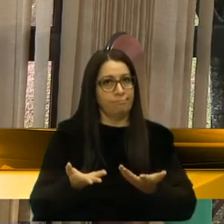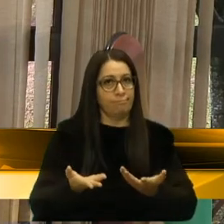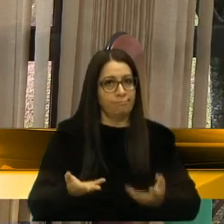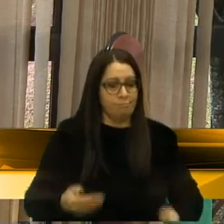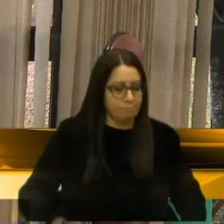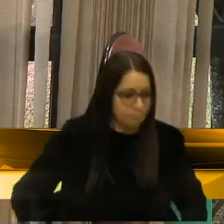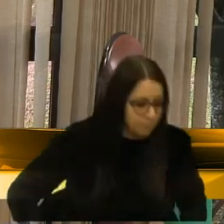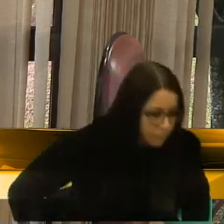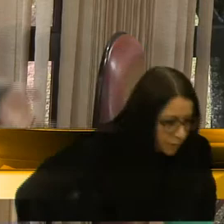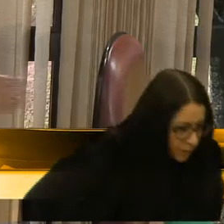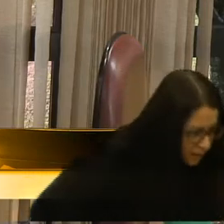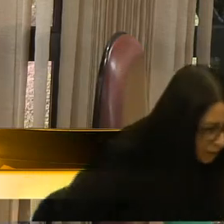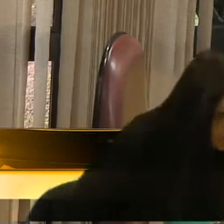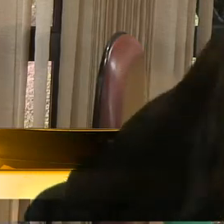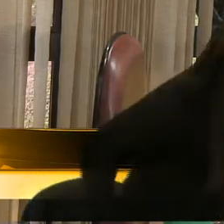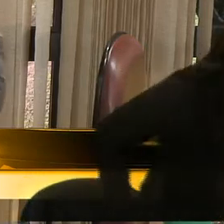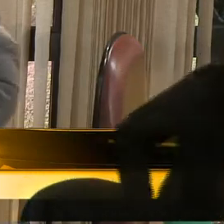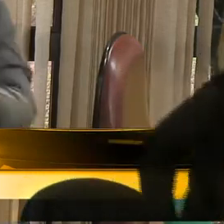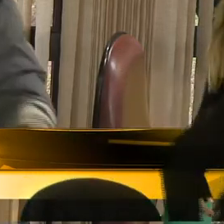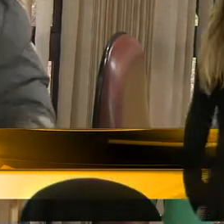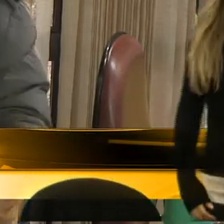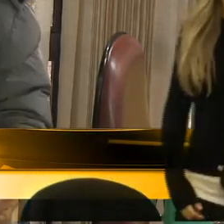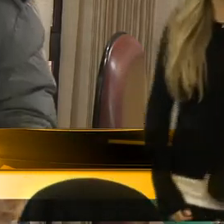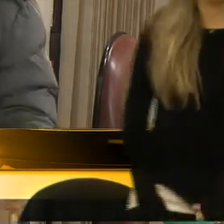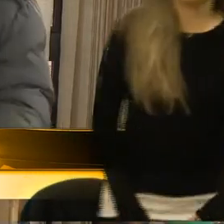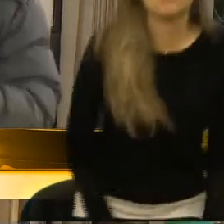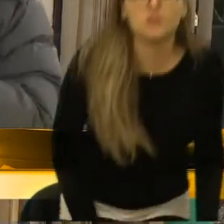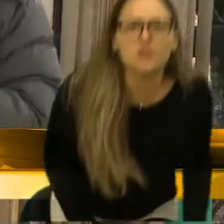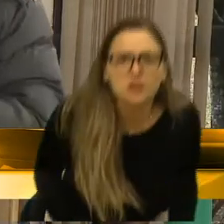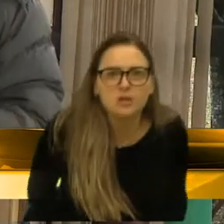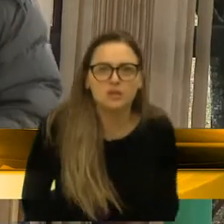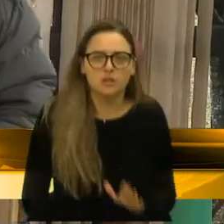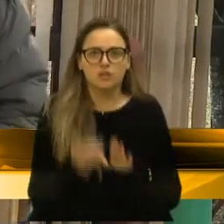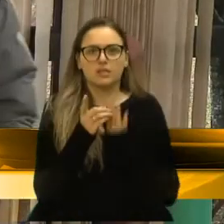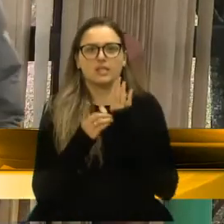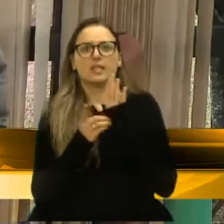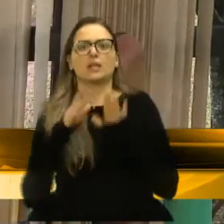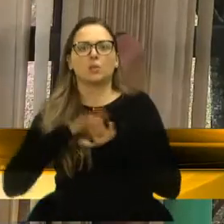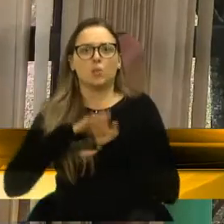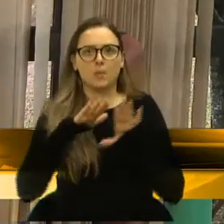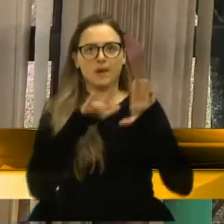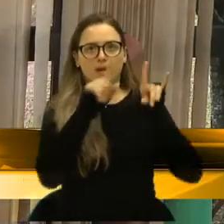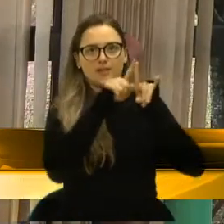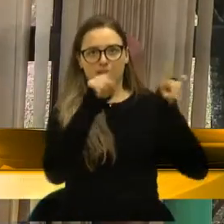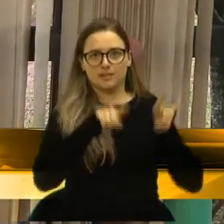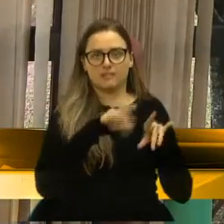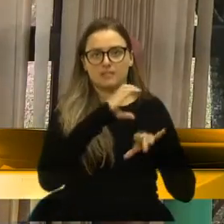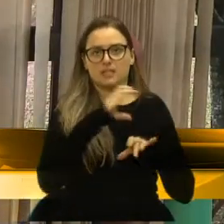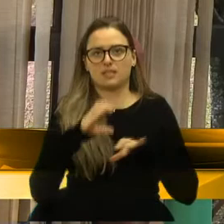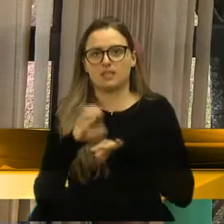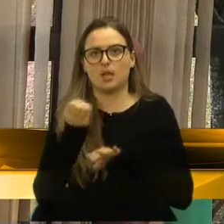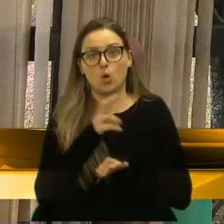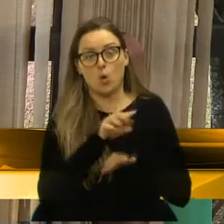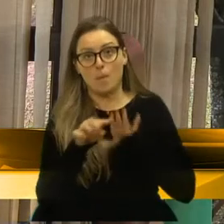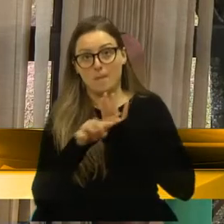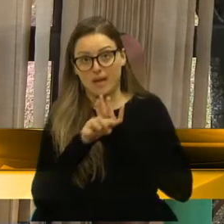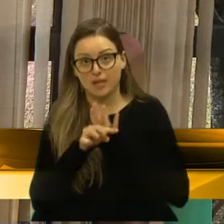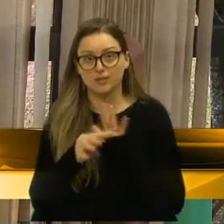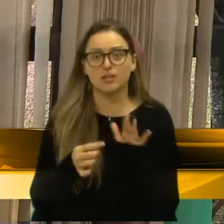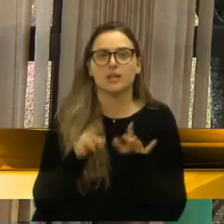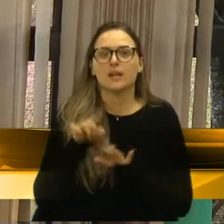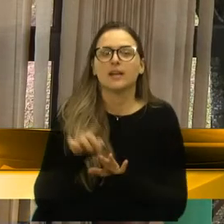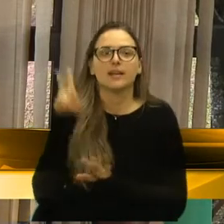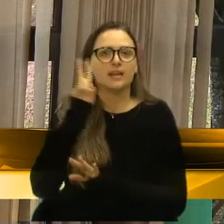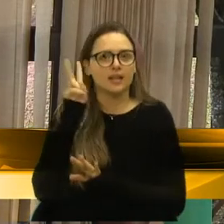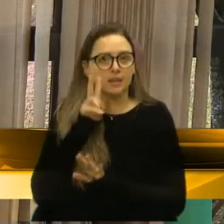esses decretos com tanto os servidores com menos servidores com mais servidores isso tudo de uma segurada nesse processo e e